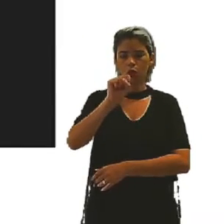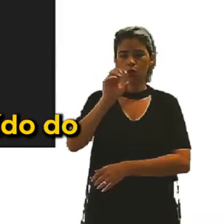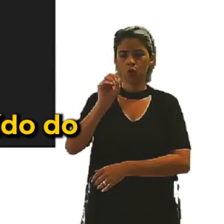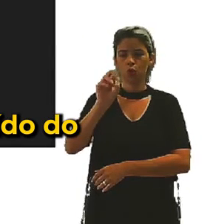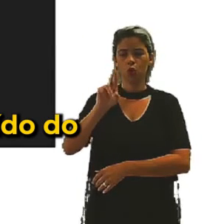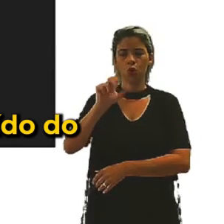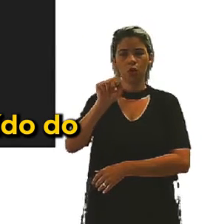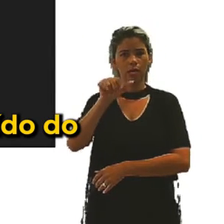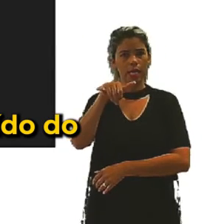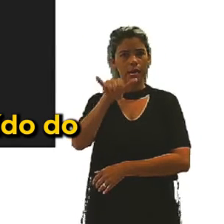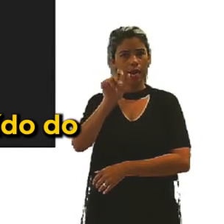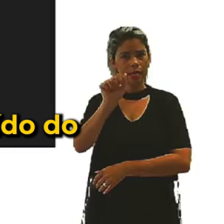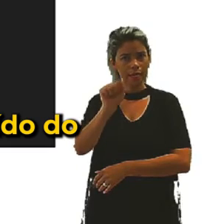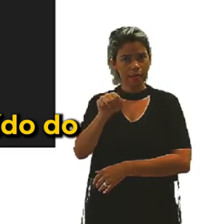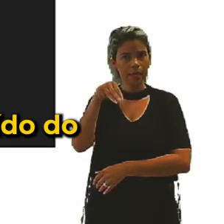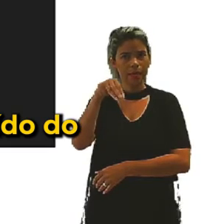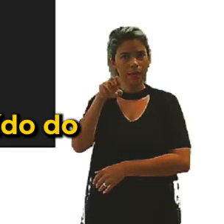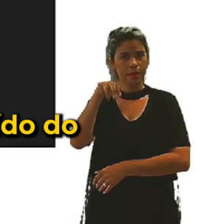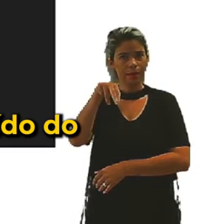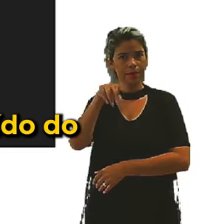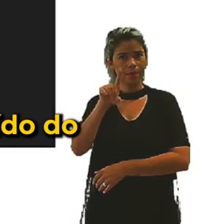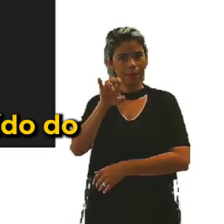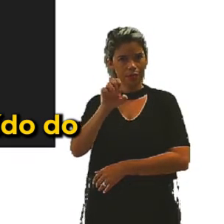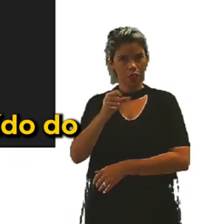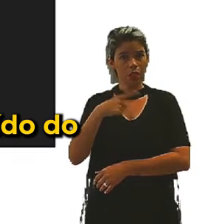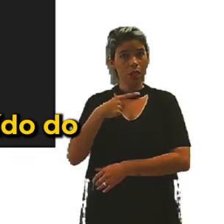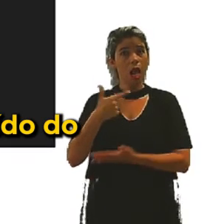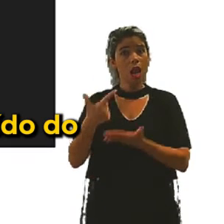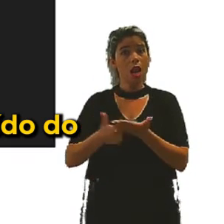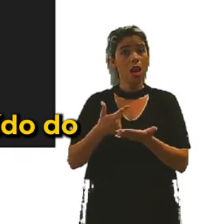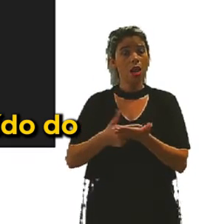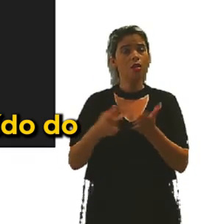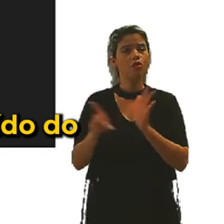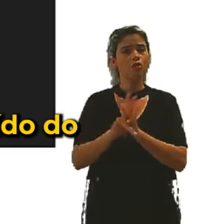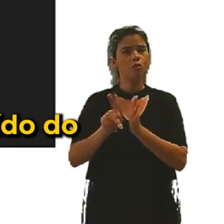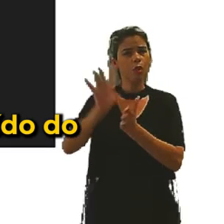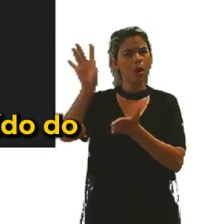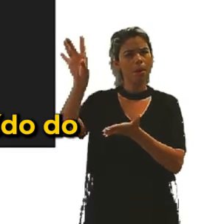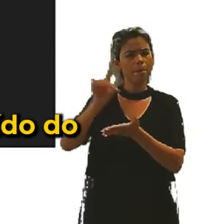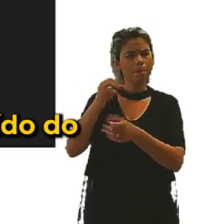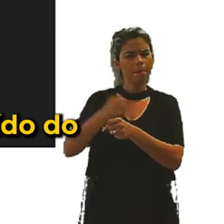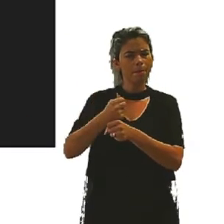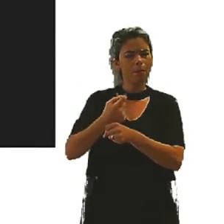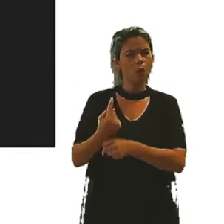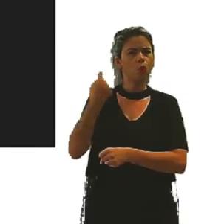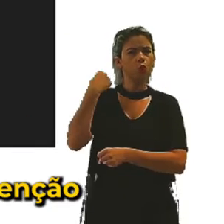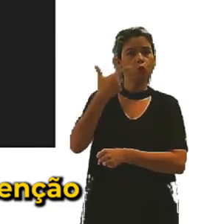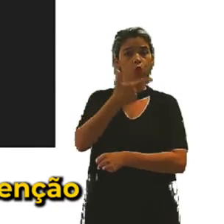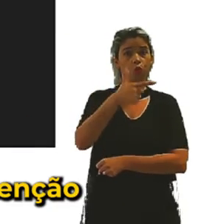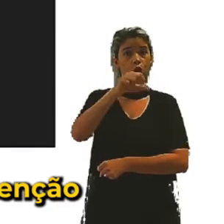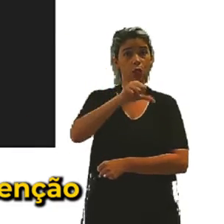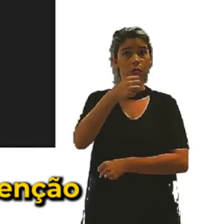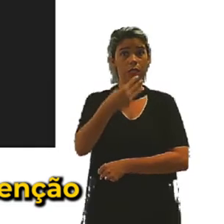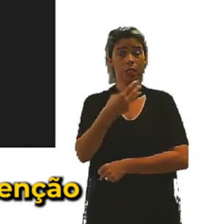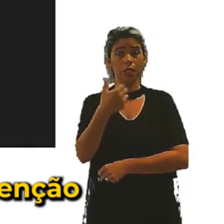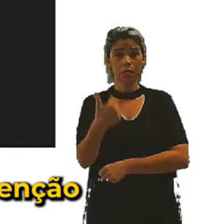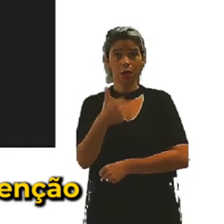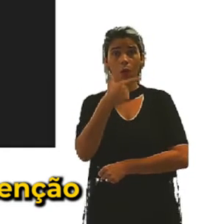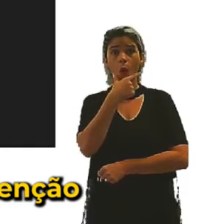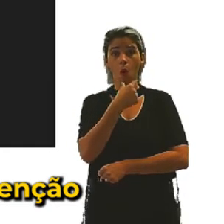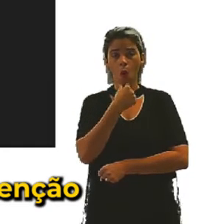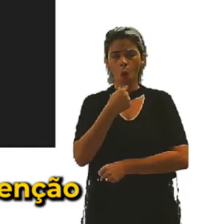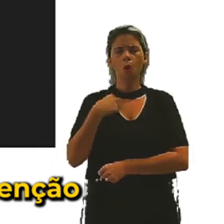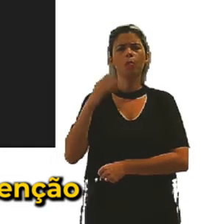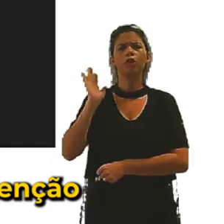Mendes, em que ele traz um pequeno trecho extraído do livro de Roberto Lira, escrito em 1931, em que Roberto Lira já nos